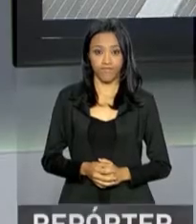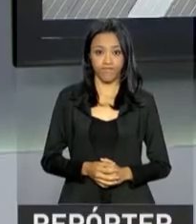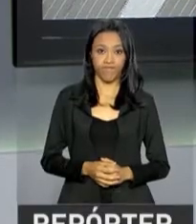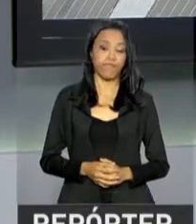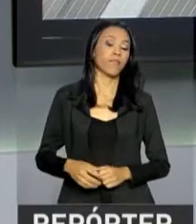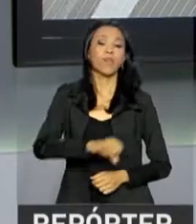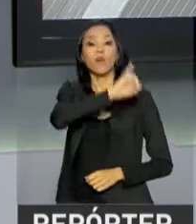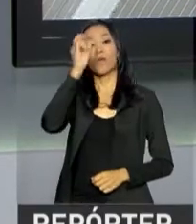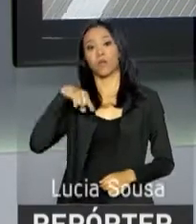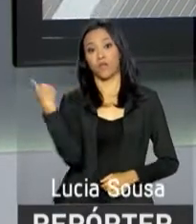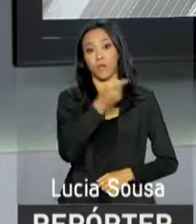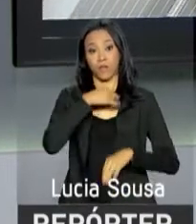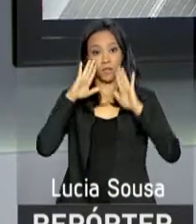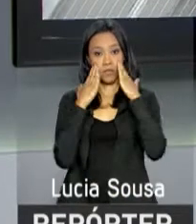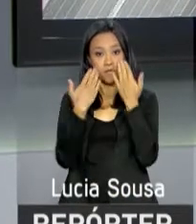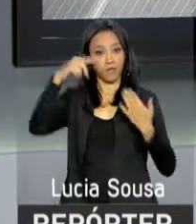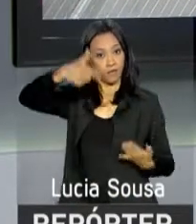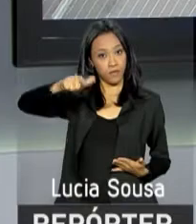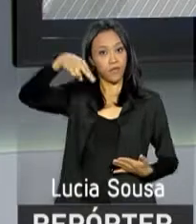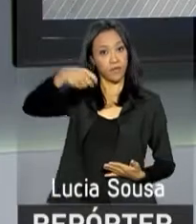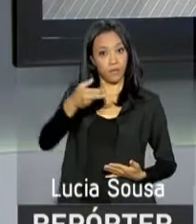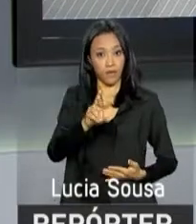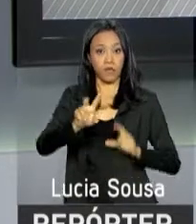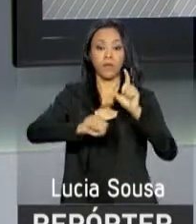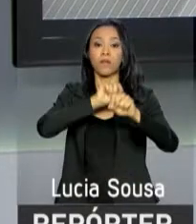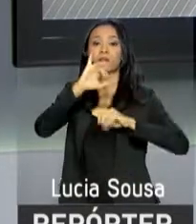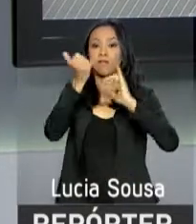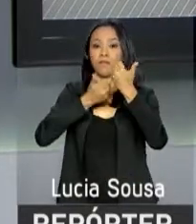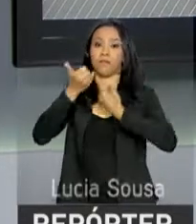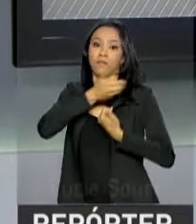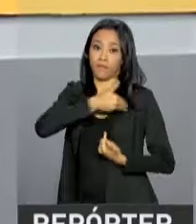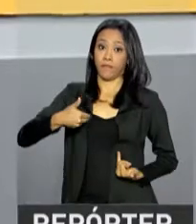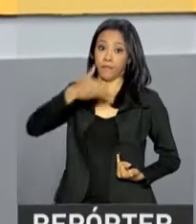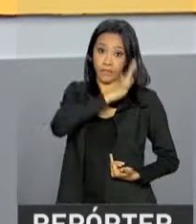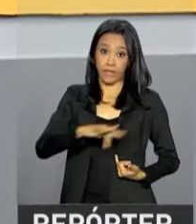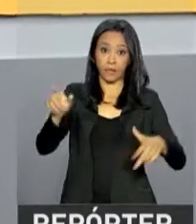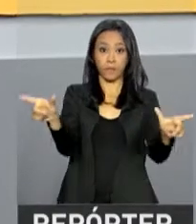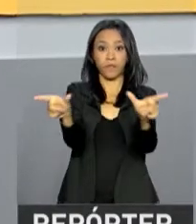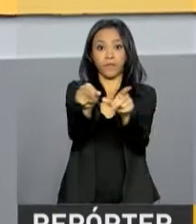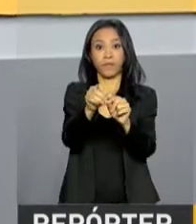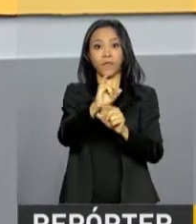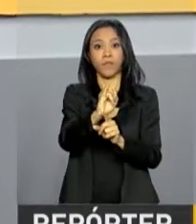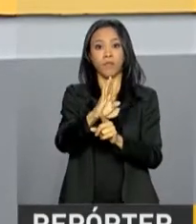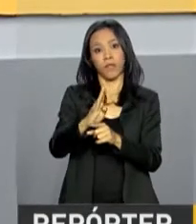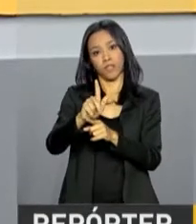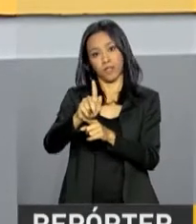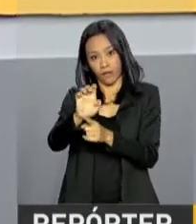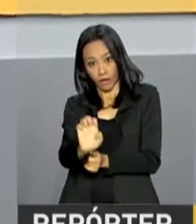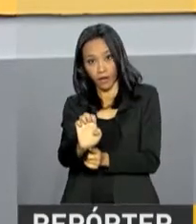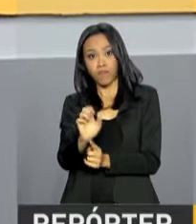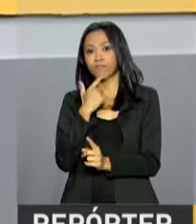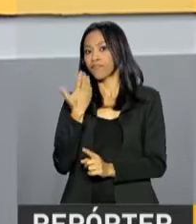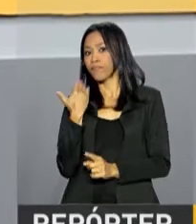olá estamos de volta com o repórter nbr as notícias do governo federal o ibge é acaba de anunciar que o